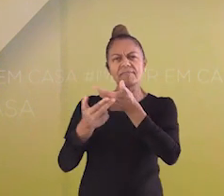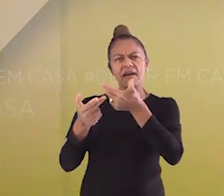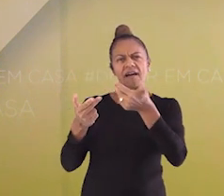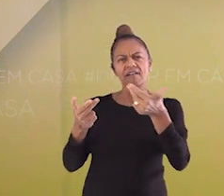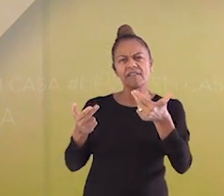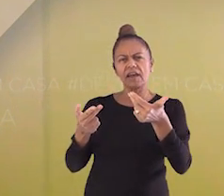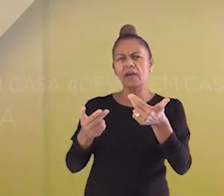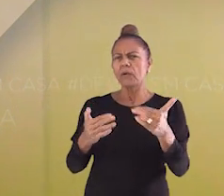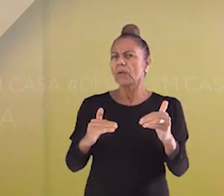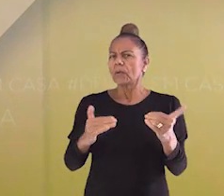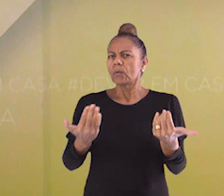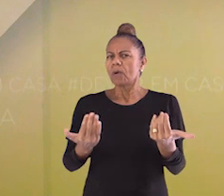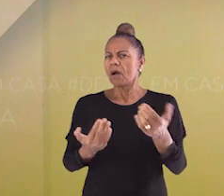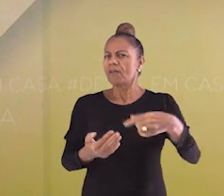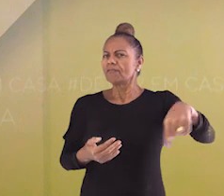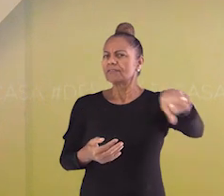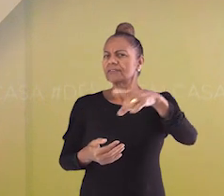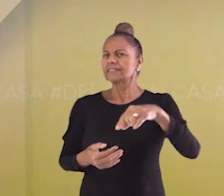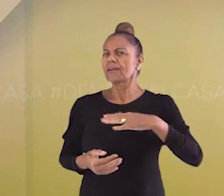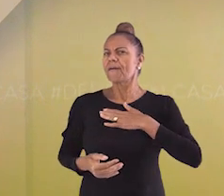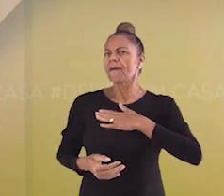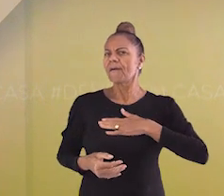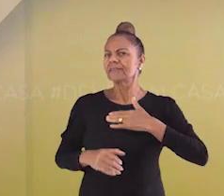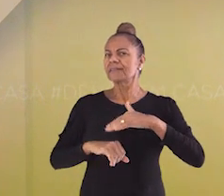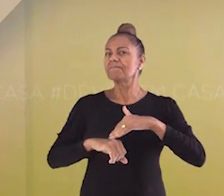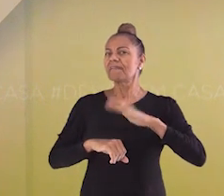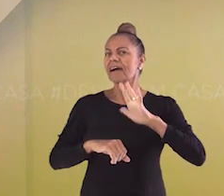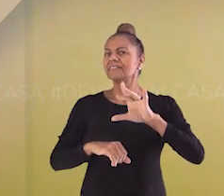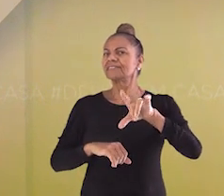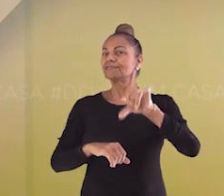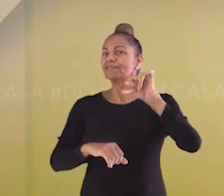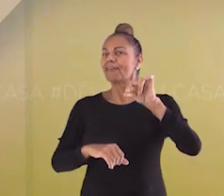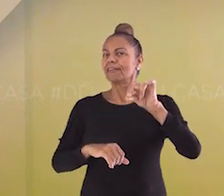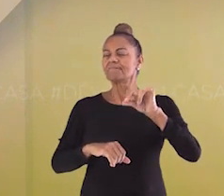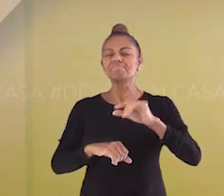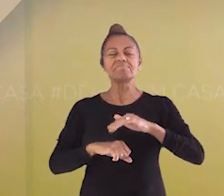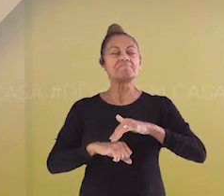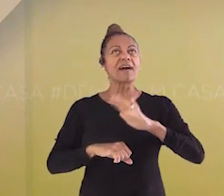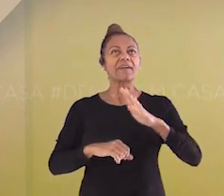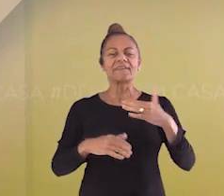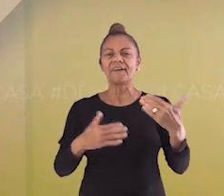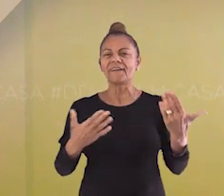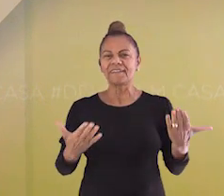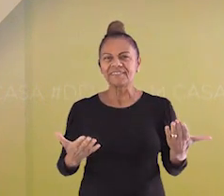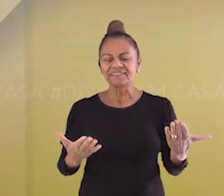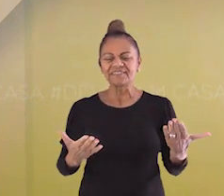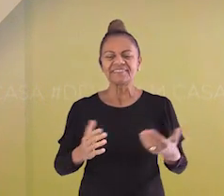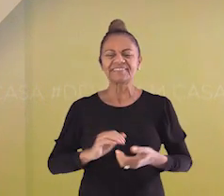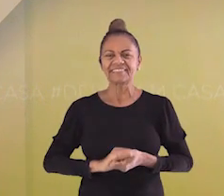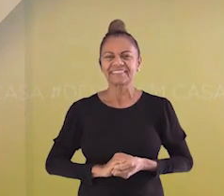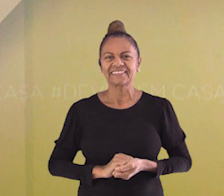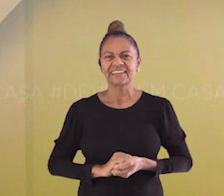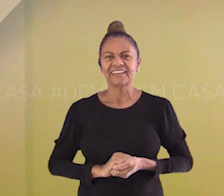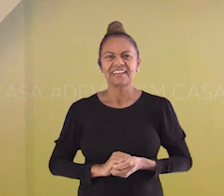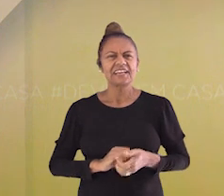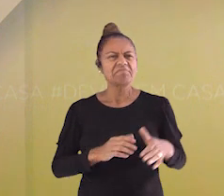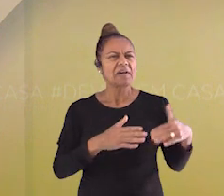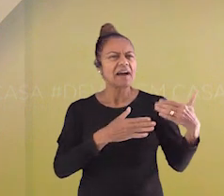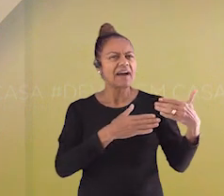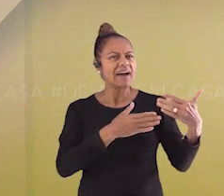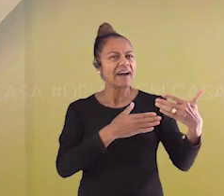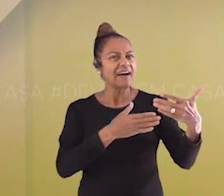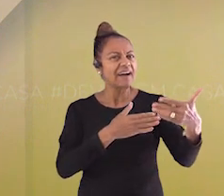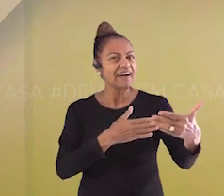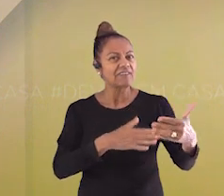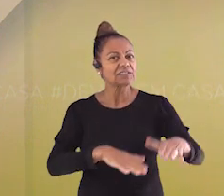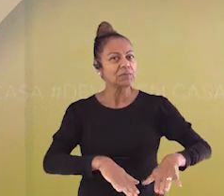refeição. Pensou? Agora me diz o seguinte: você considera esse alimento hoje em dia saudável? E